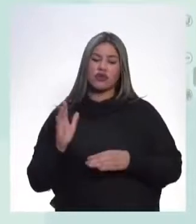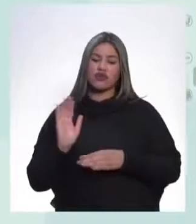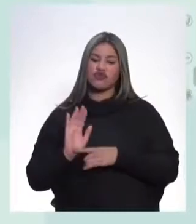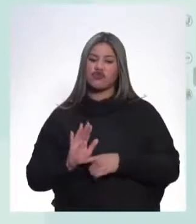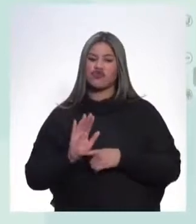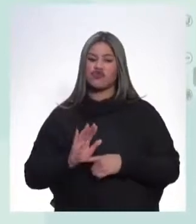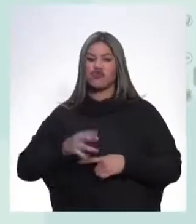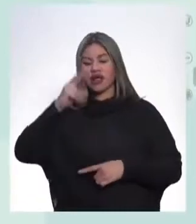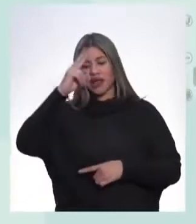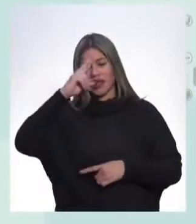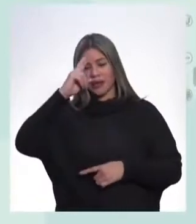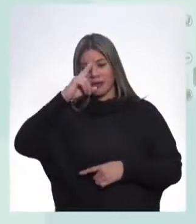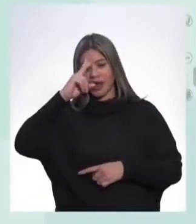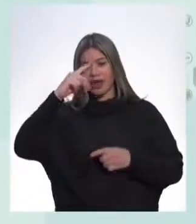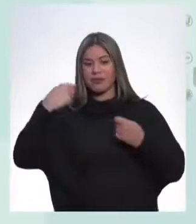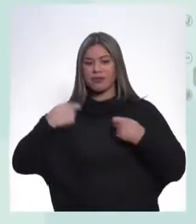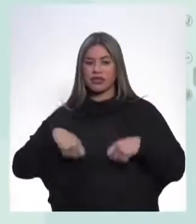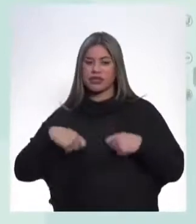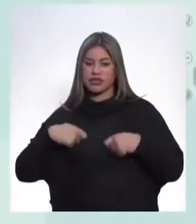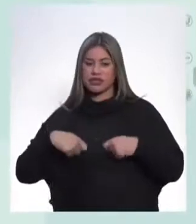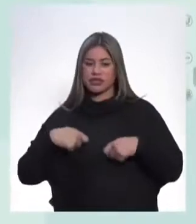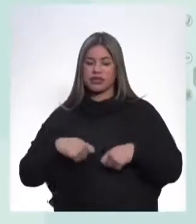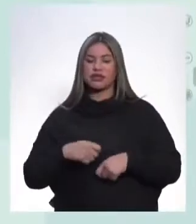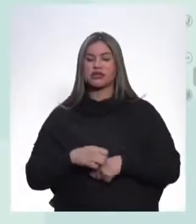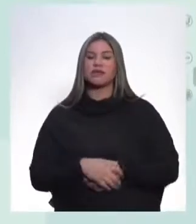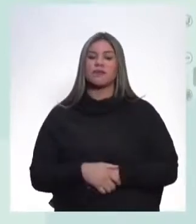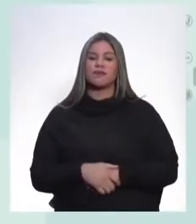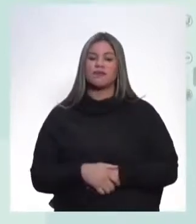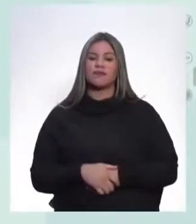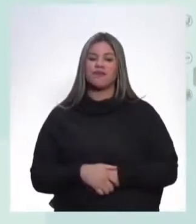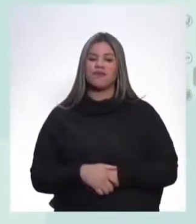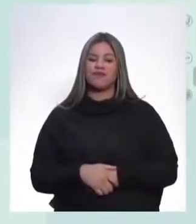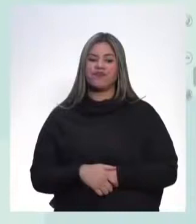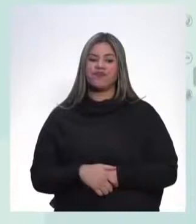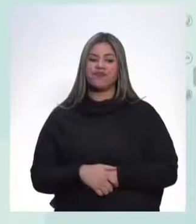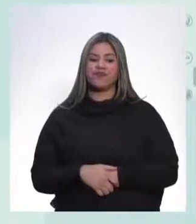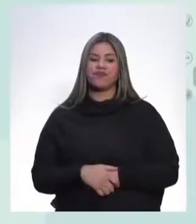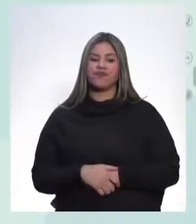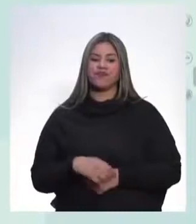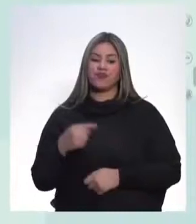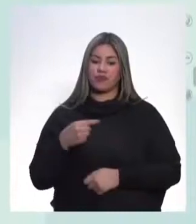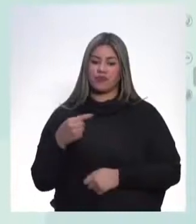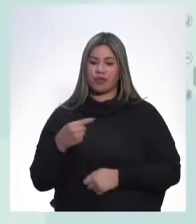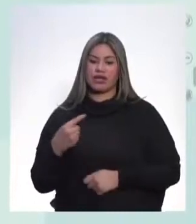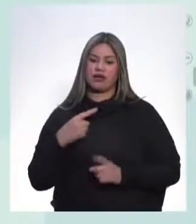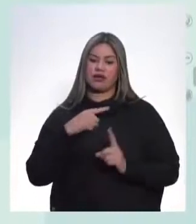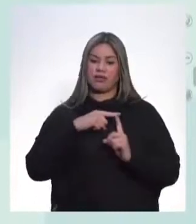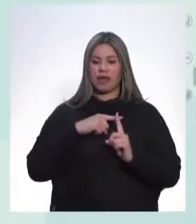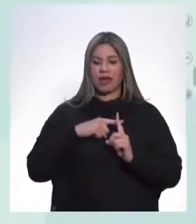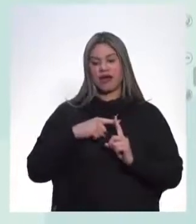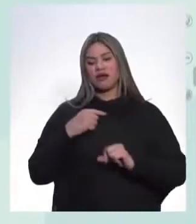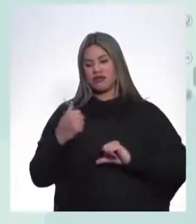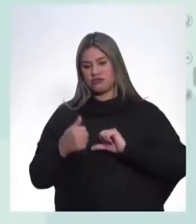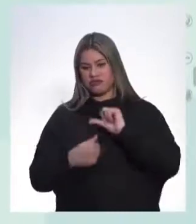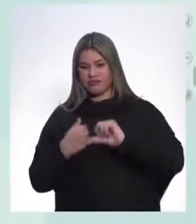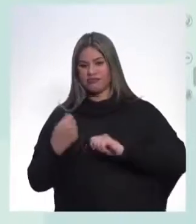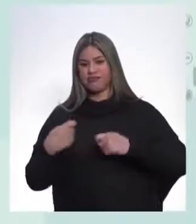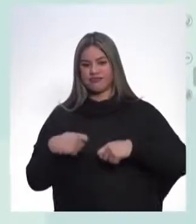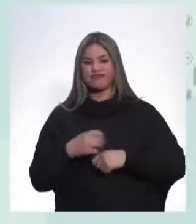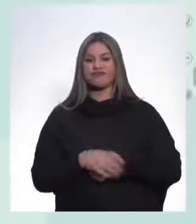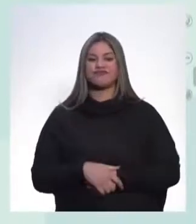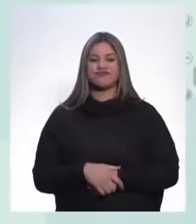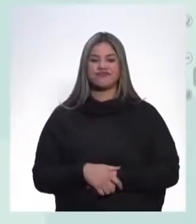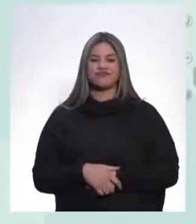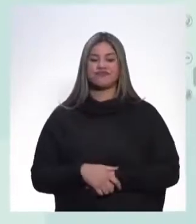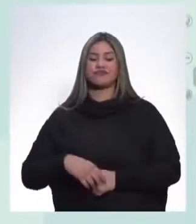gente a lembrar que a gente tem que trabalhar com esse valor, correto? Ou com esse sinal, a gente não pode esquecer do sinal. Menos